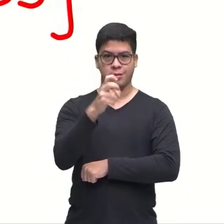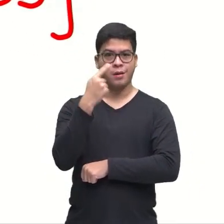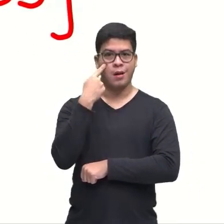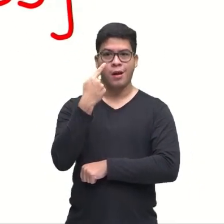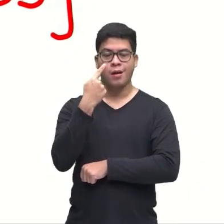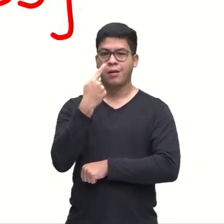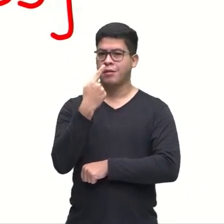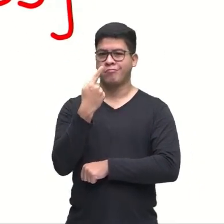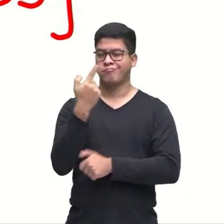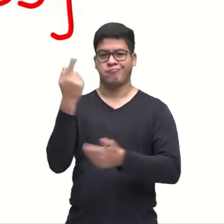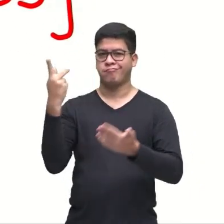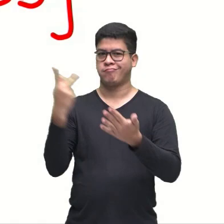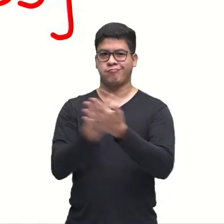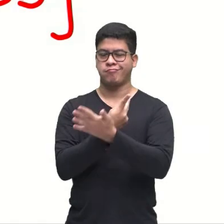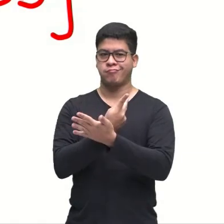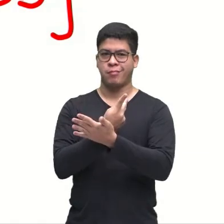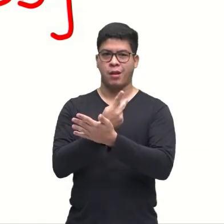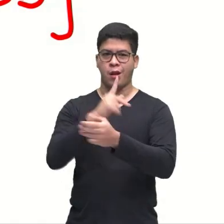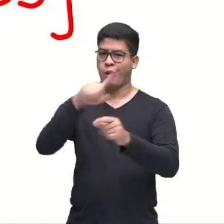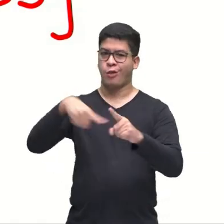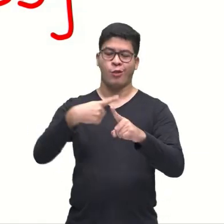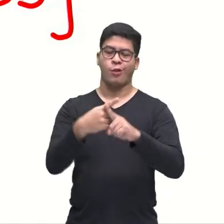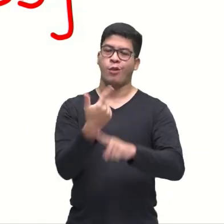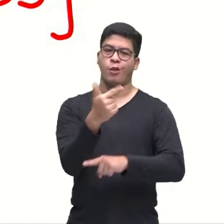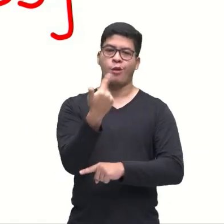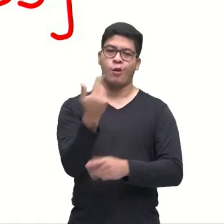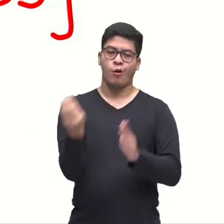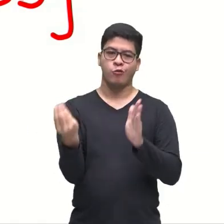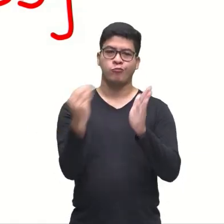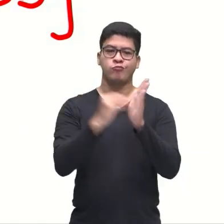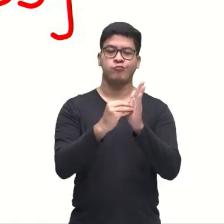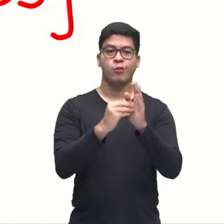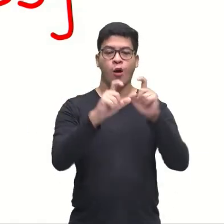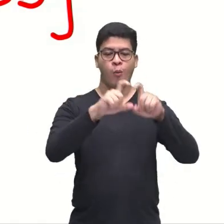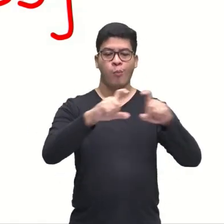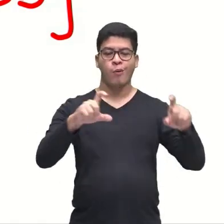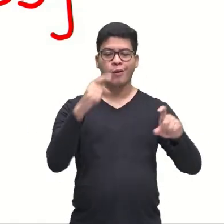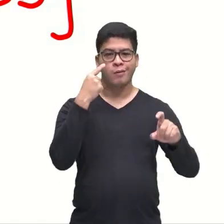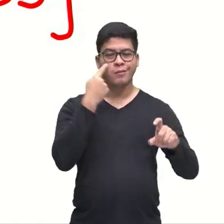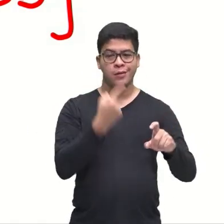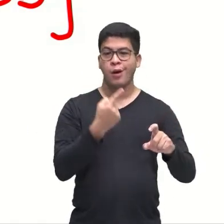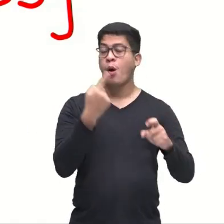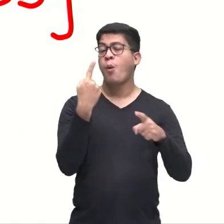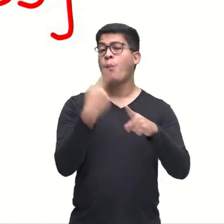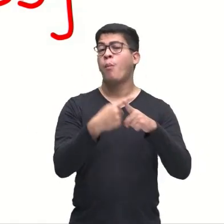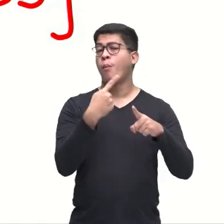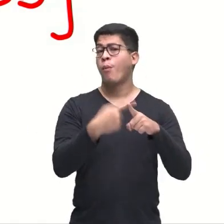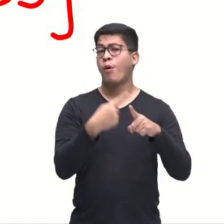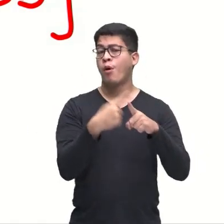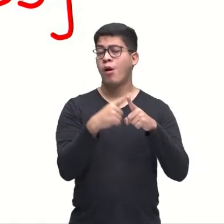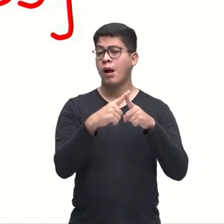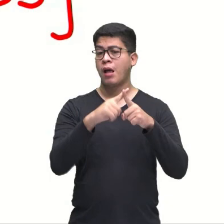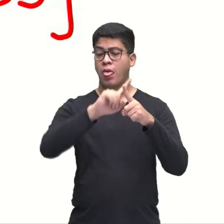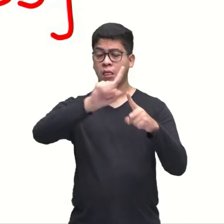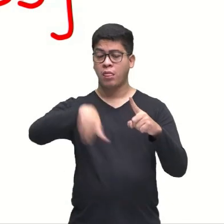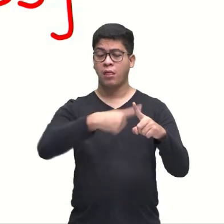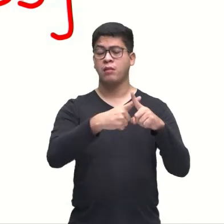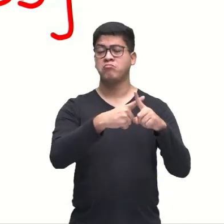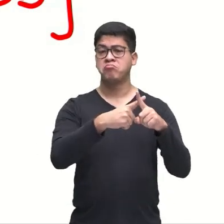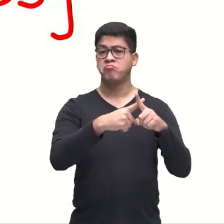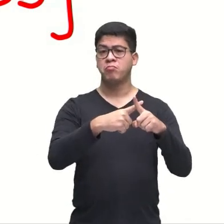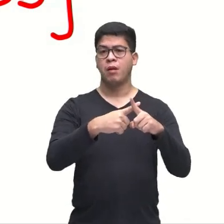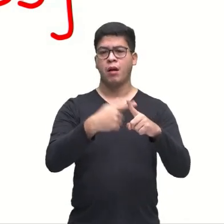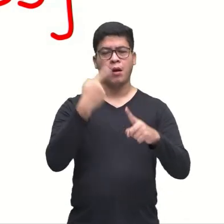não é múltiplo, né, de 75. Por quê? Porque ele não figurou aqui, ele não apareceu